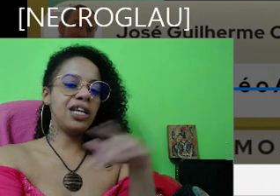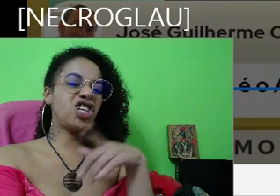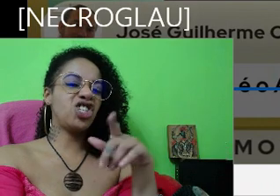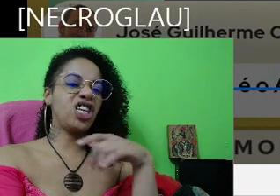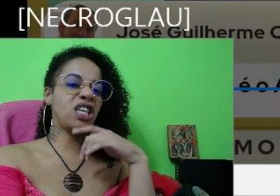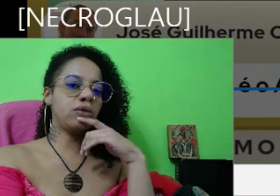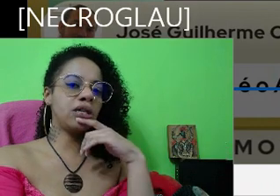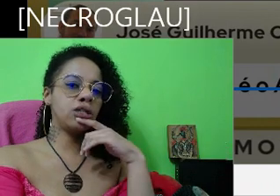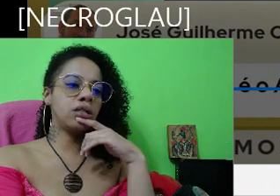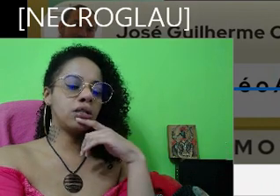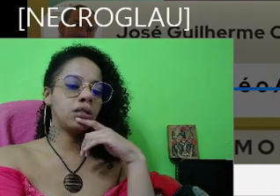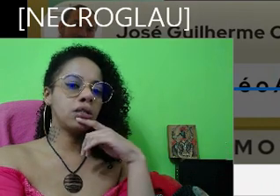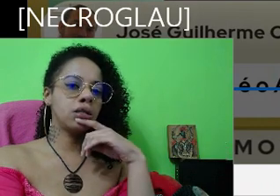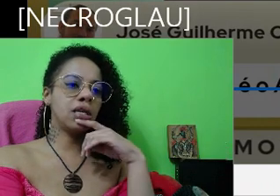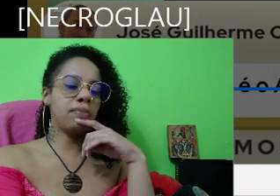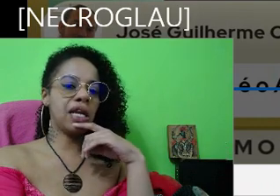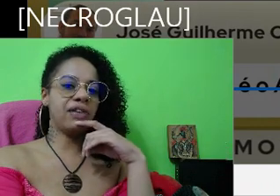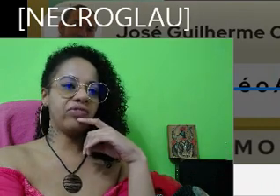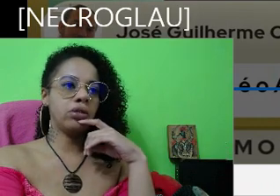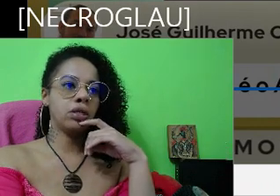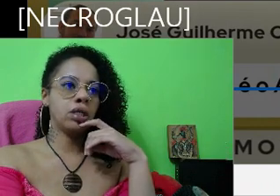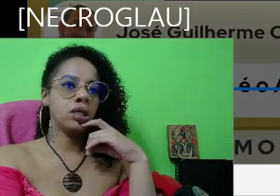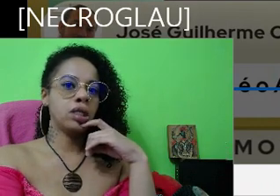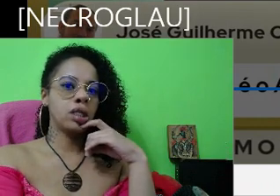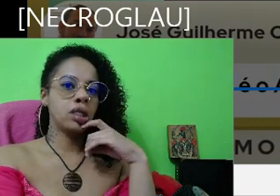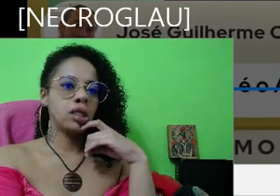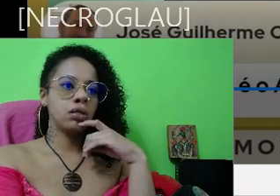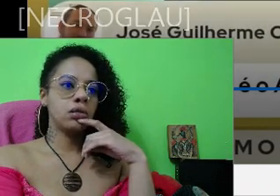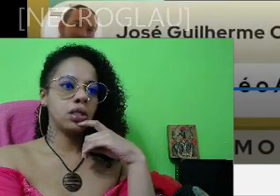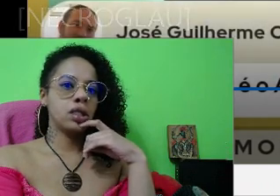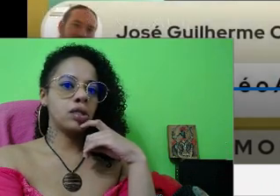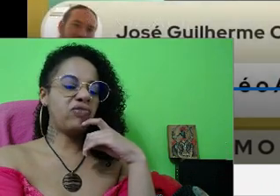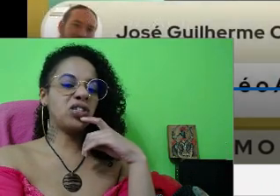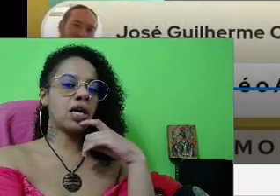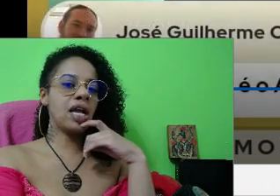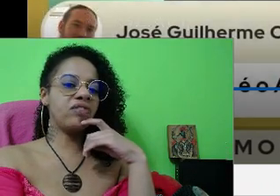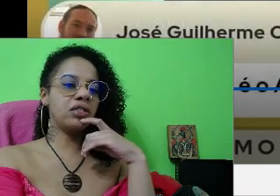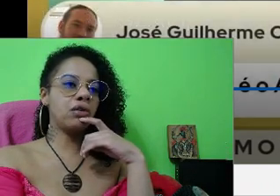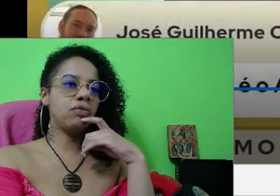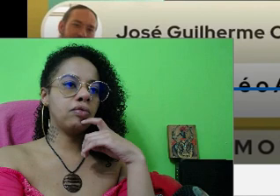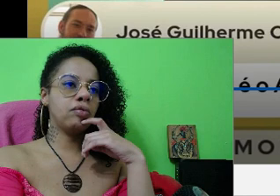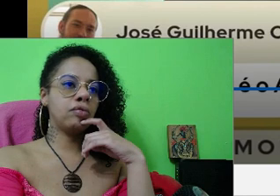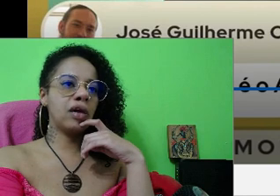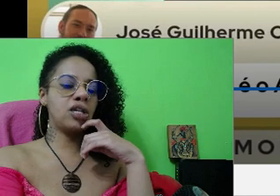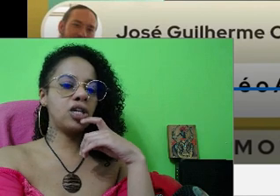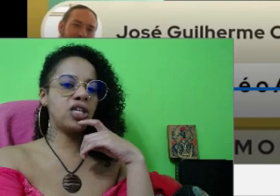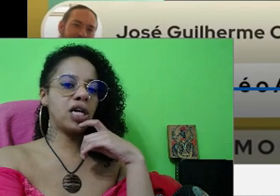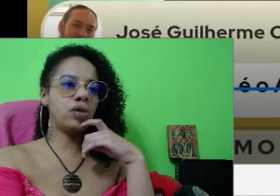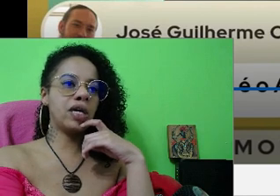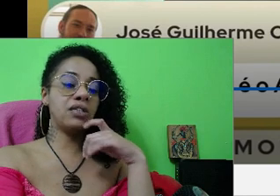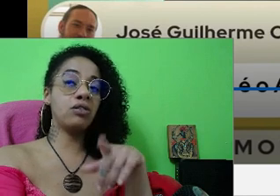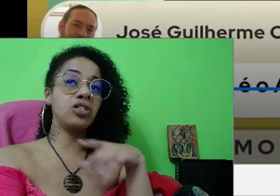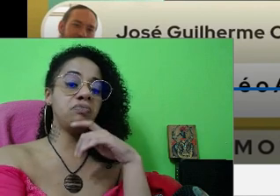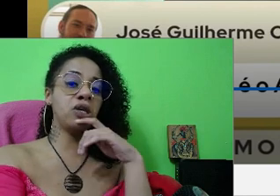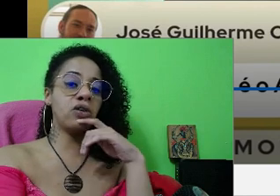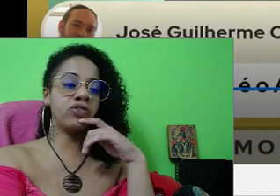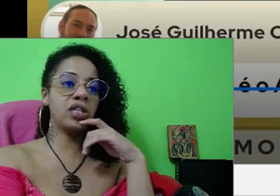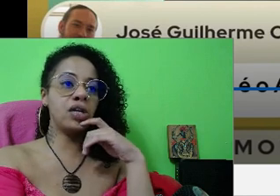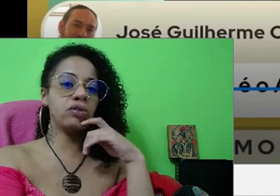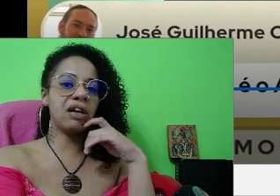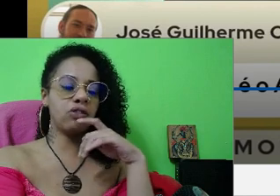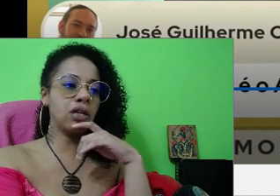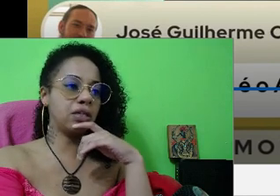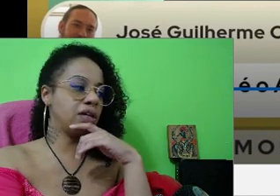ele já tinha entrado antes na minha Live não foi só aquela vez não ele já tinha ido antes inclusive